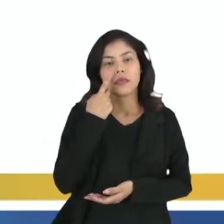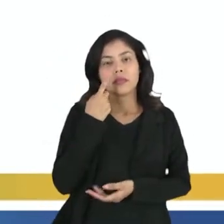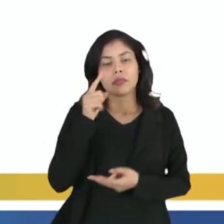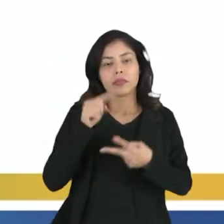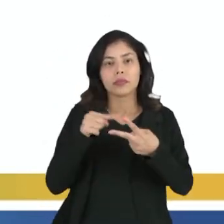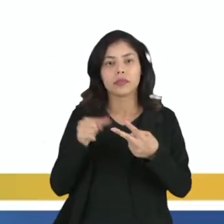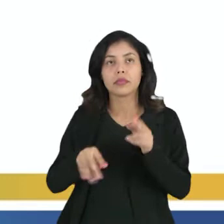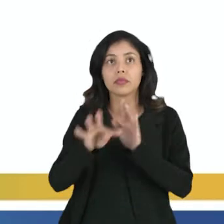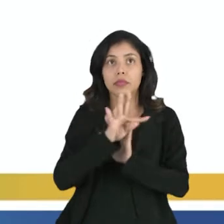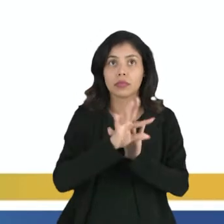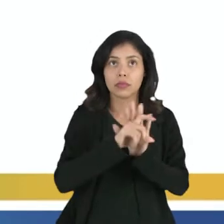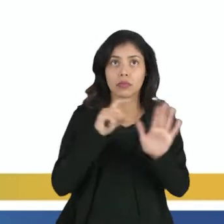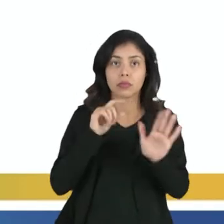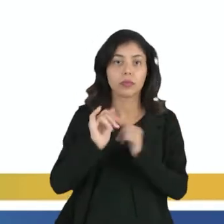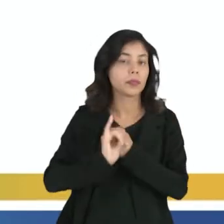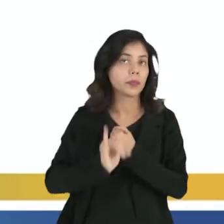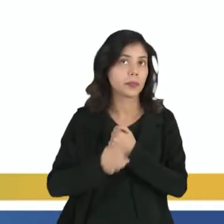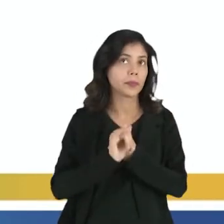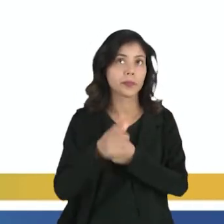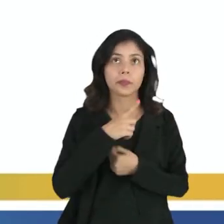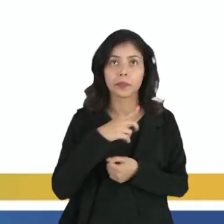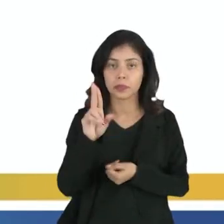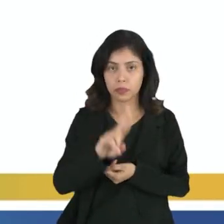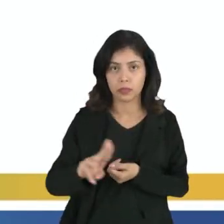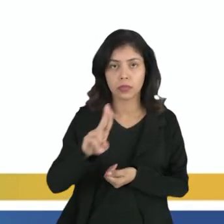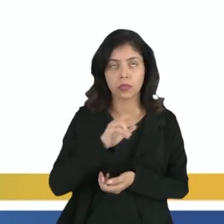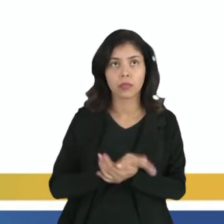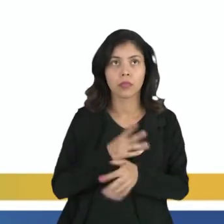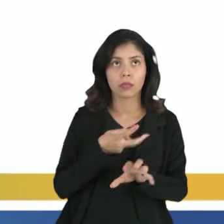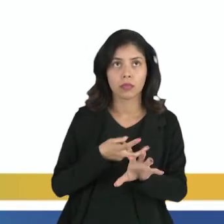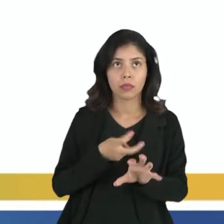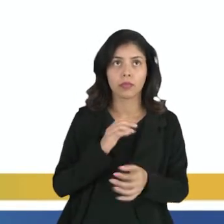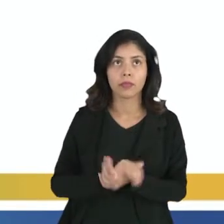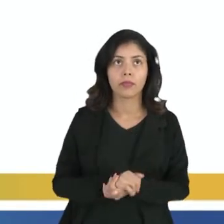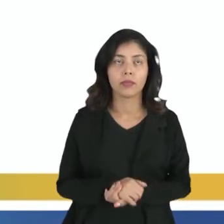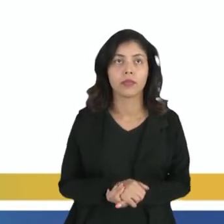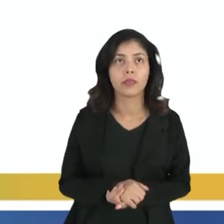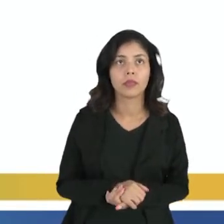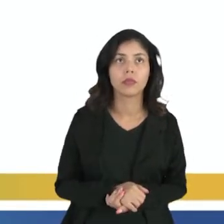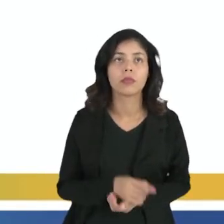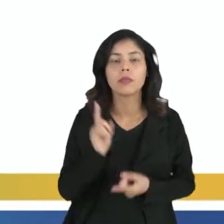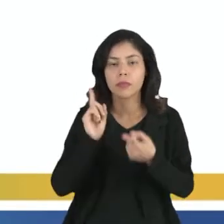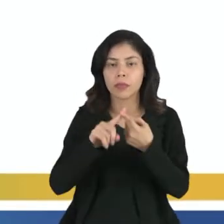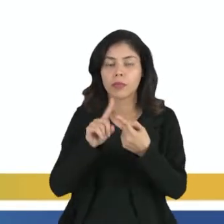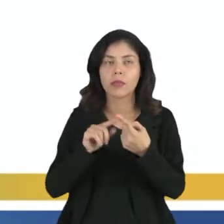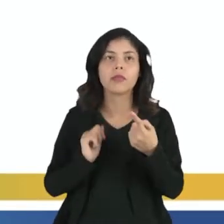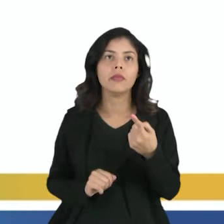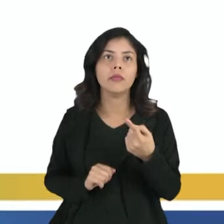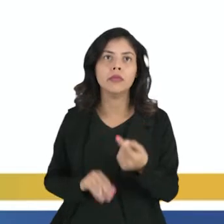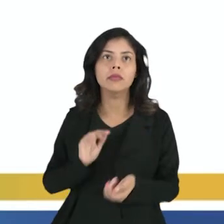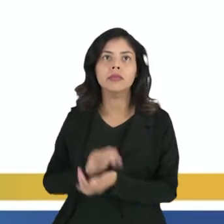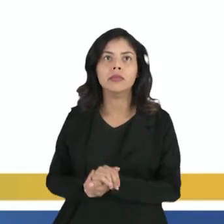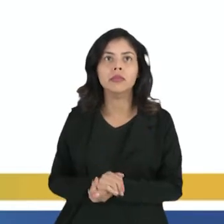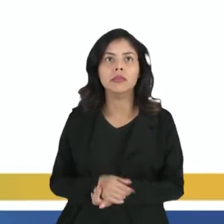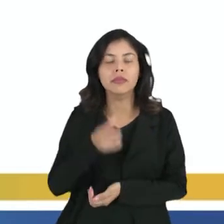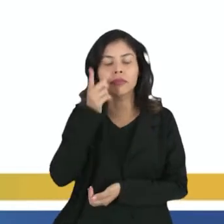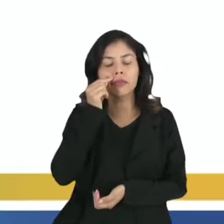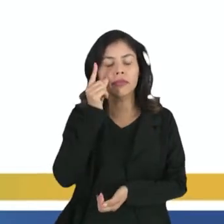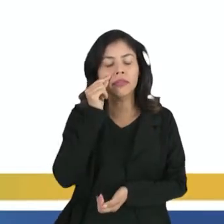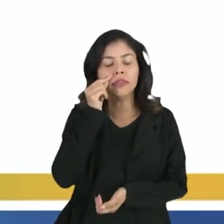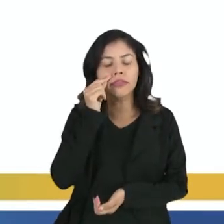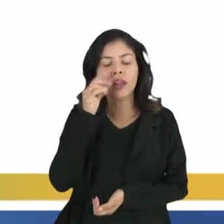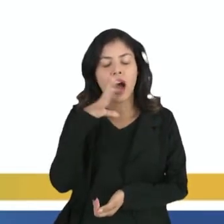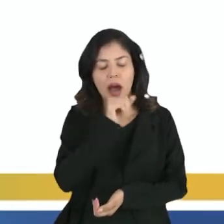Observem agora dois trechos de uma crônica em que temos o uso da conotação. Texto 1. Eu tenho um sono muito